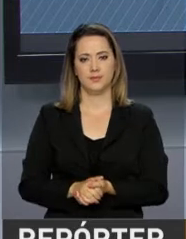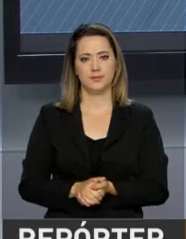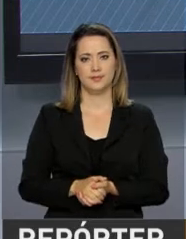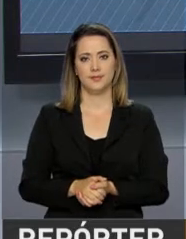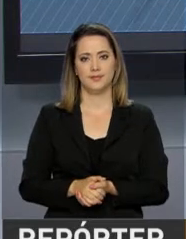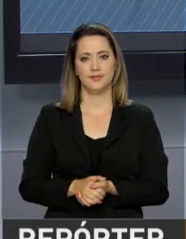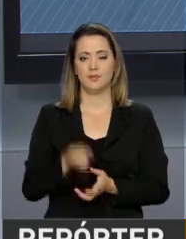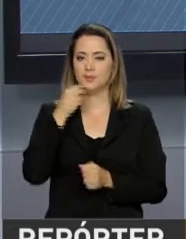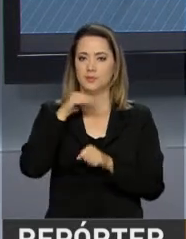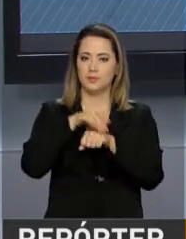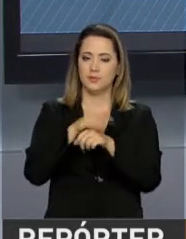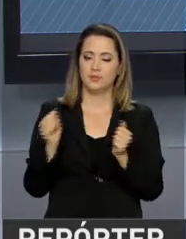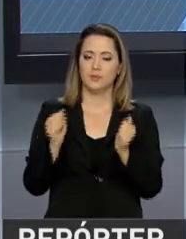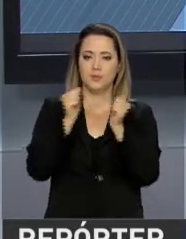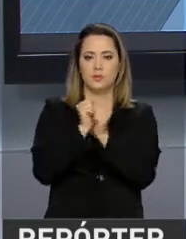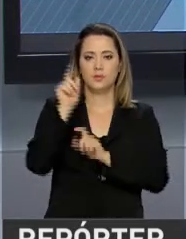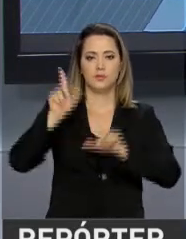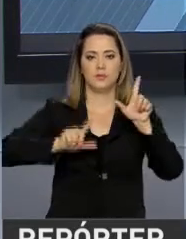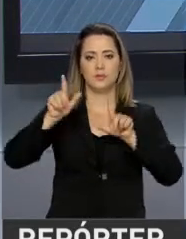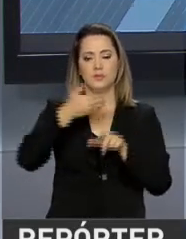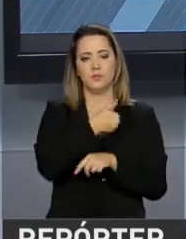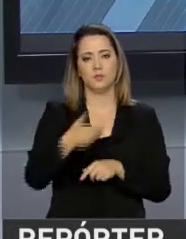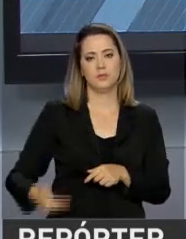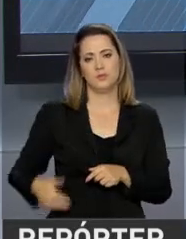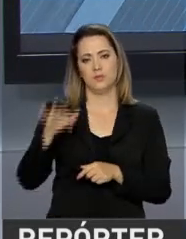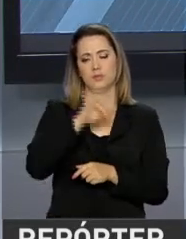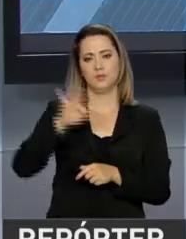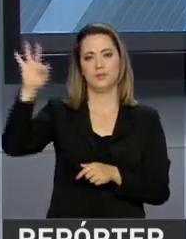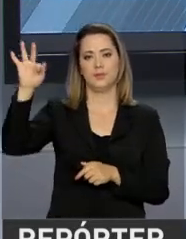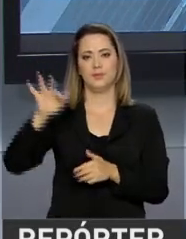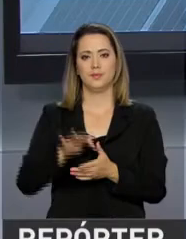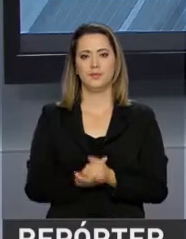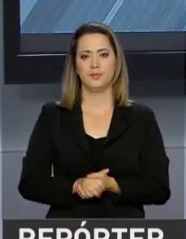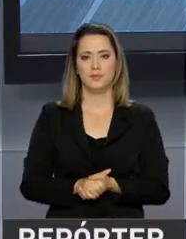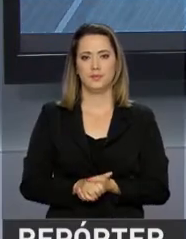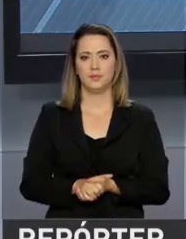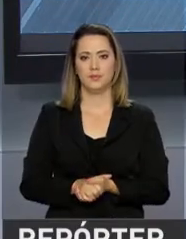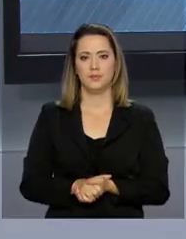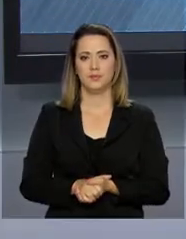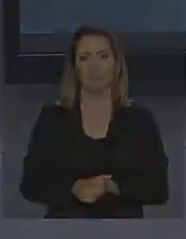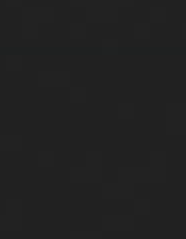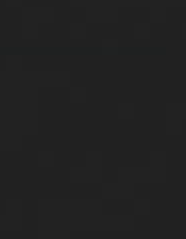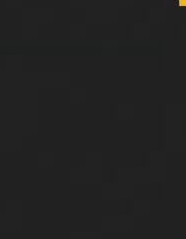internet uma boa noite pra você continue com a gente aqui na nbr a tv do governo federal